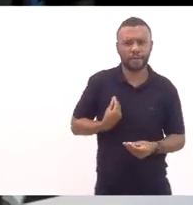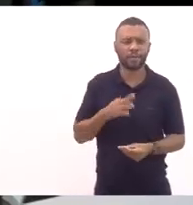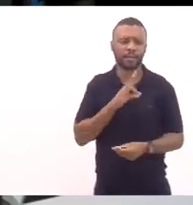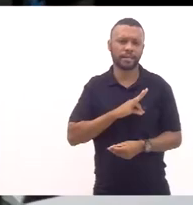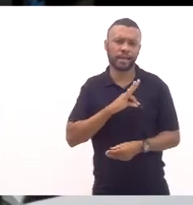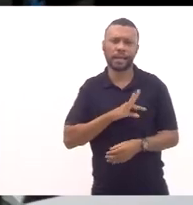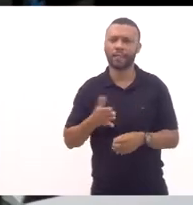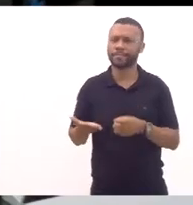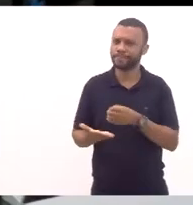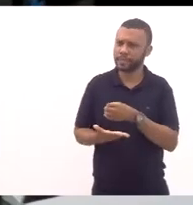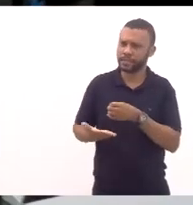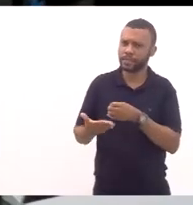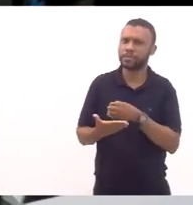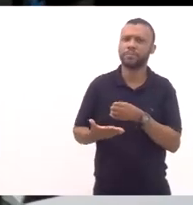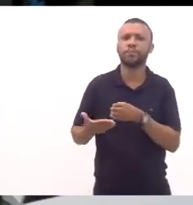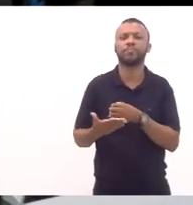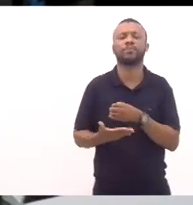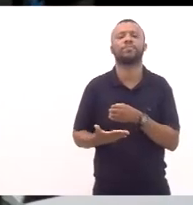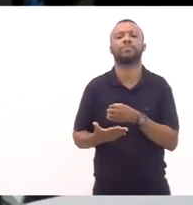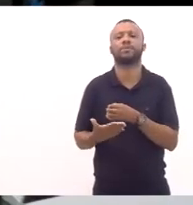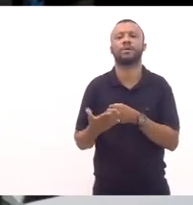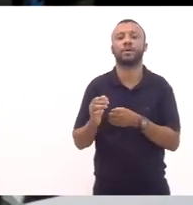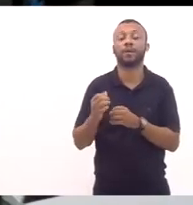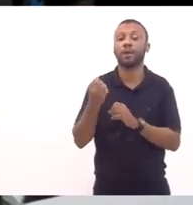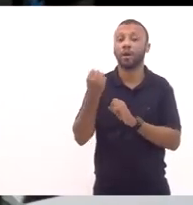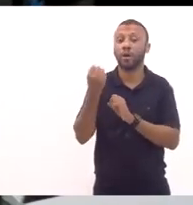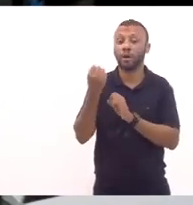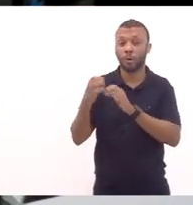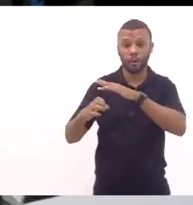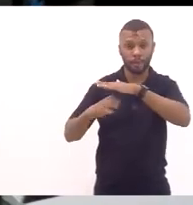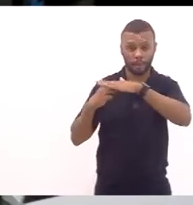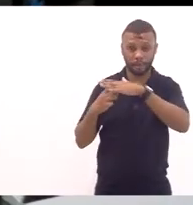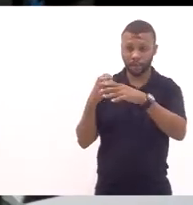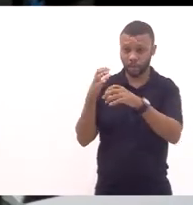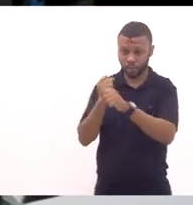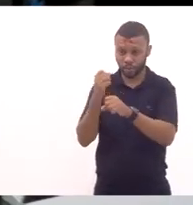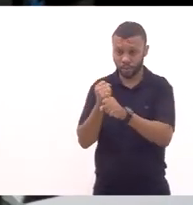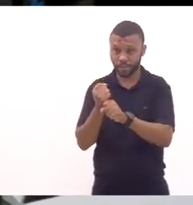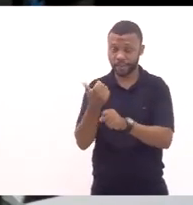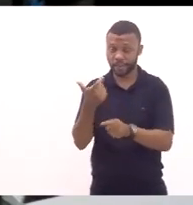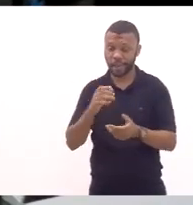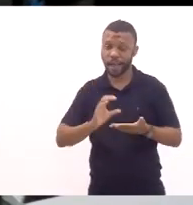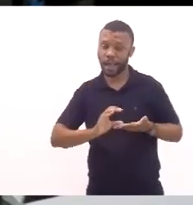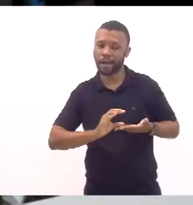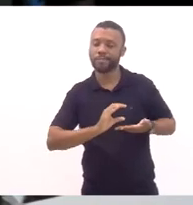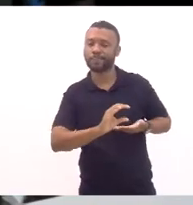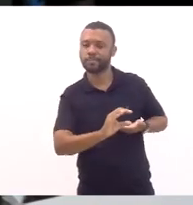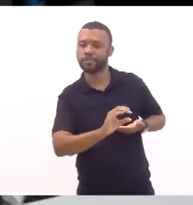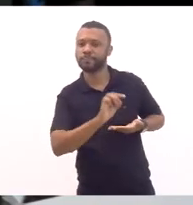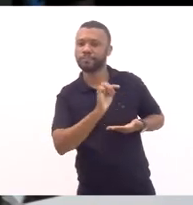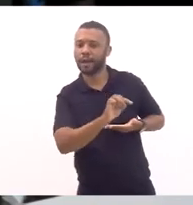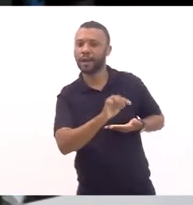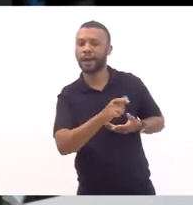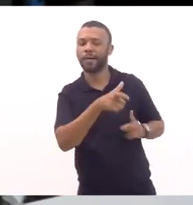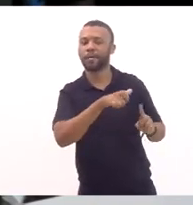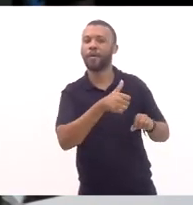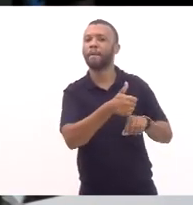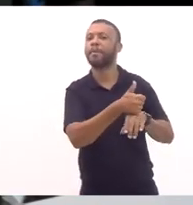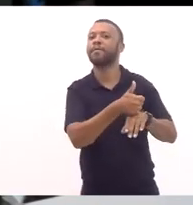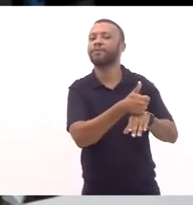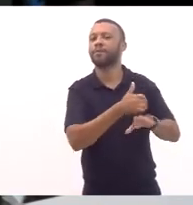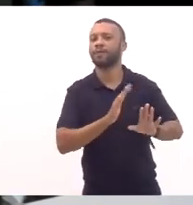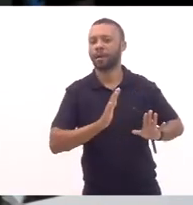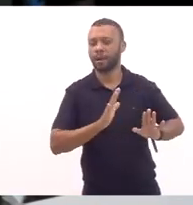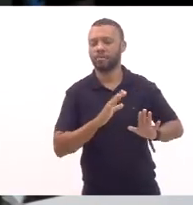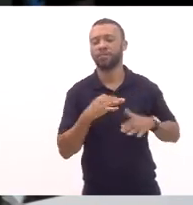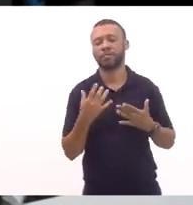mínimo, e é esse salário mínimo que o empresário contábil quer pagar para o contador. Entendeu? Essa é a verdade. Então, nós somos